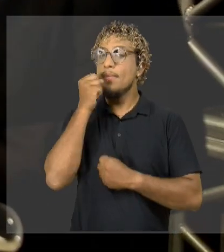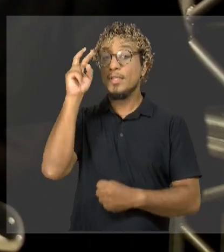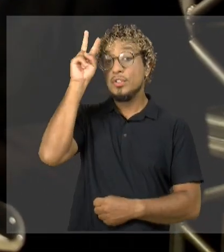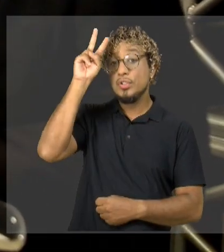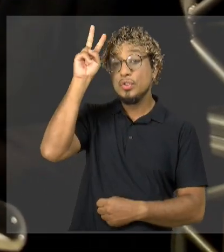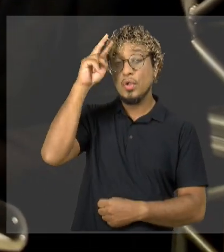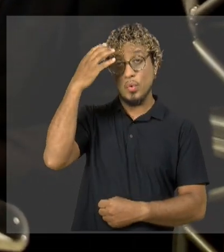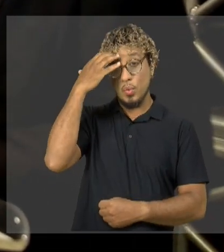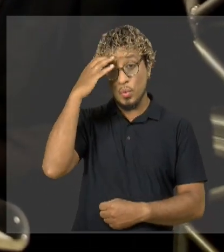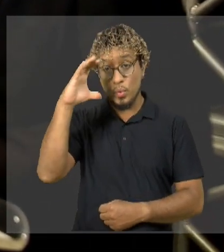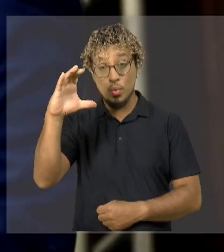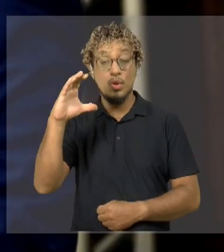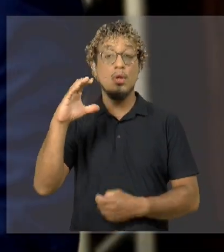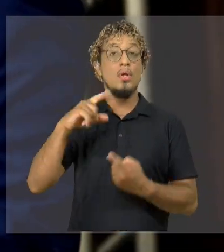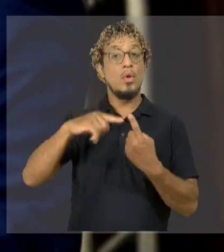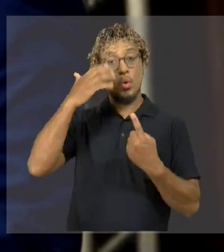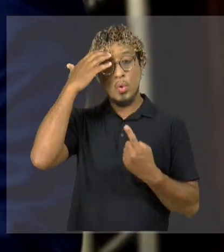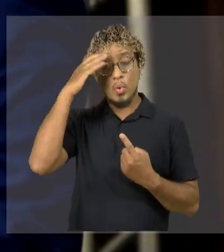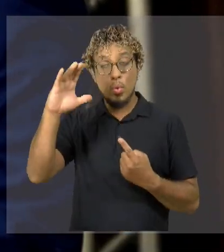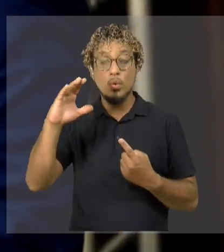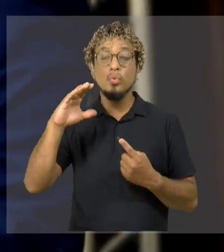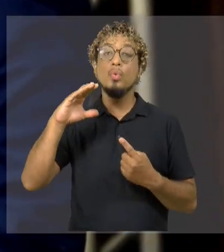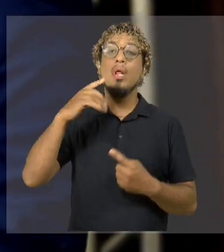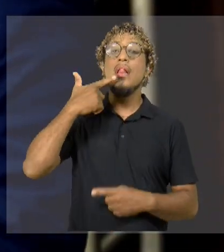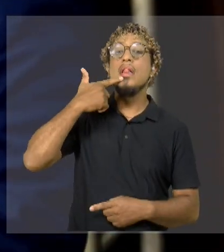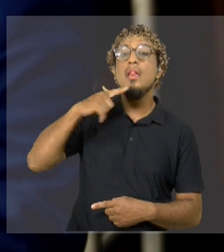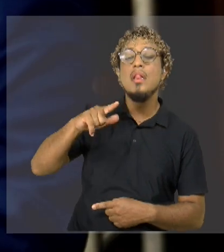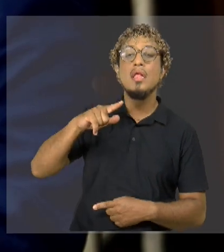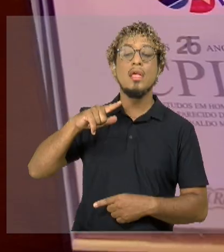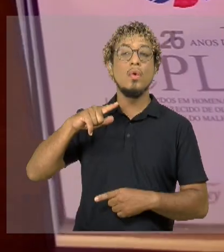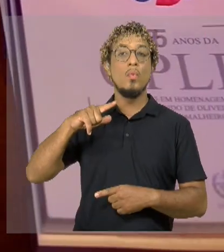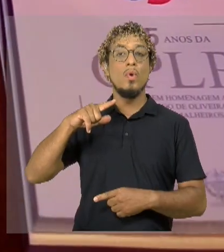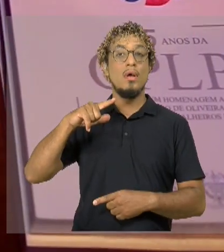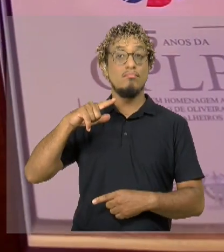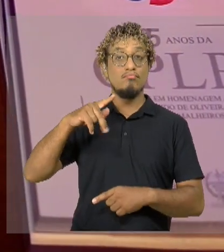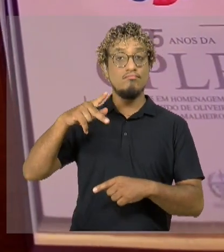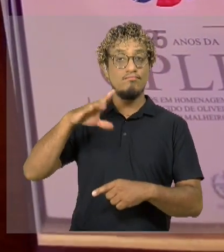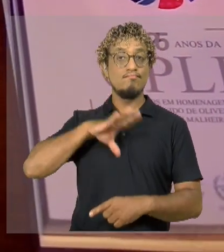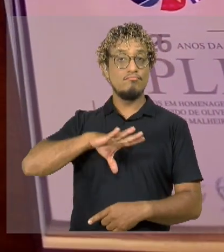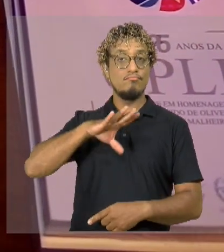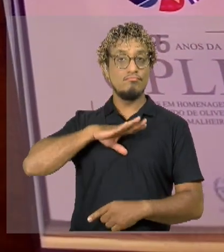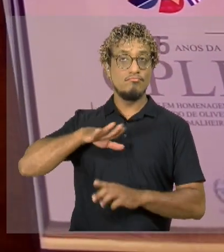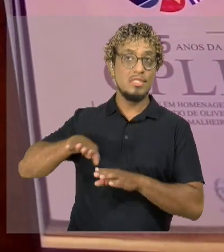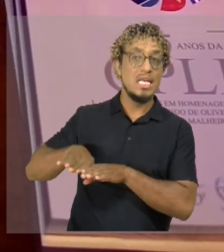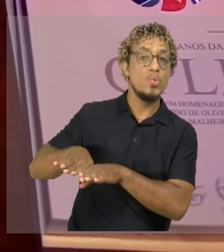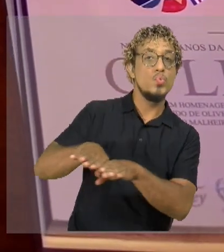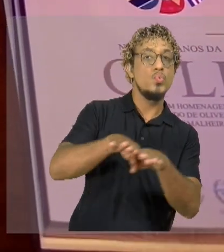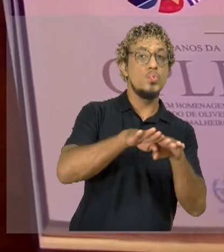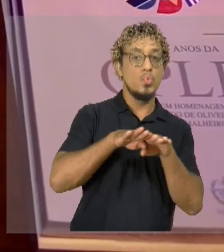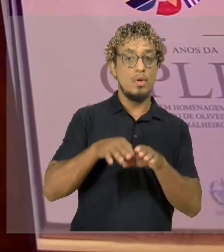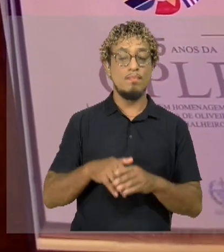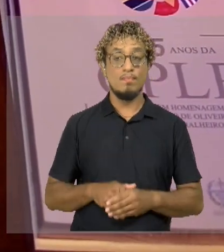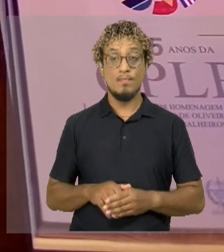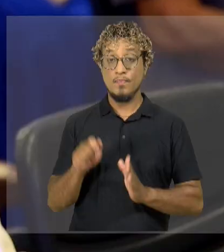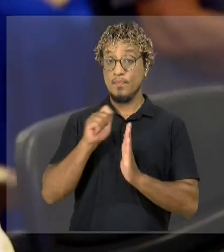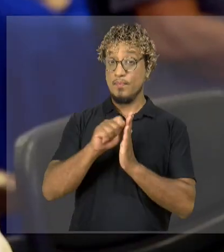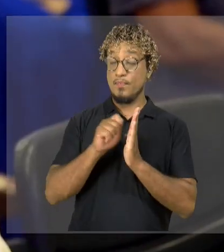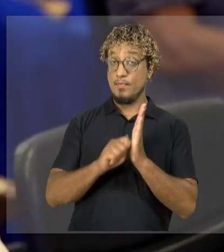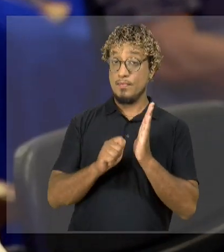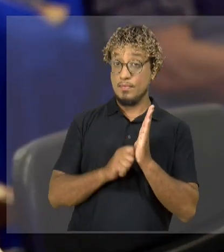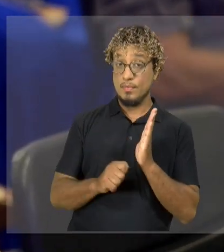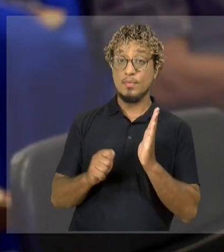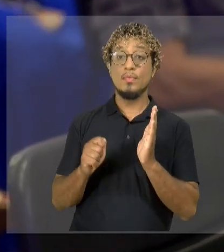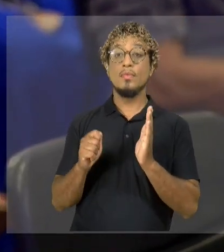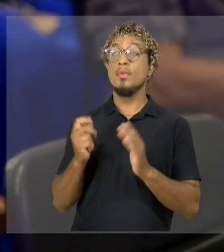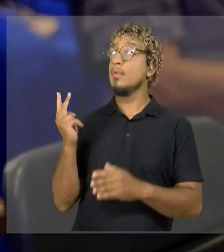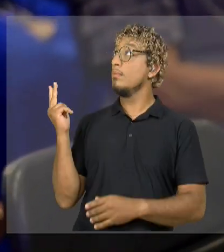histórico e cultural das culturas ibero-americanas e lusófonas. O escritor Alexandre Lago e a historiadora brasileira